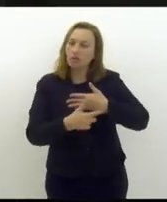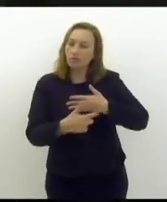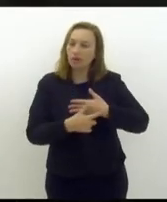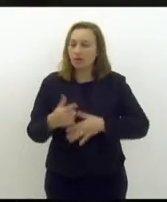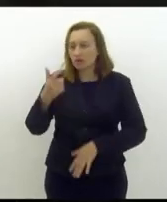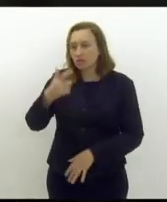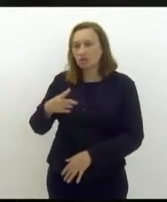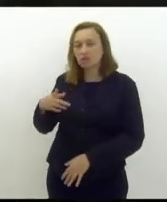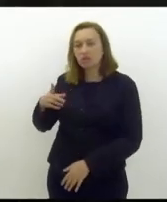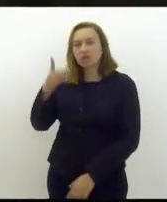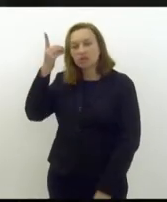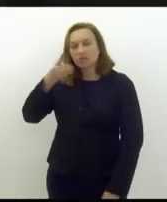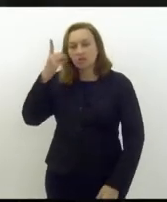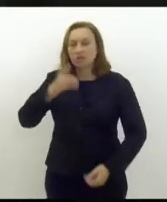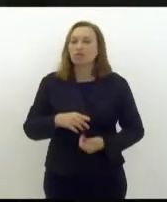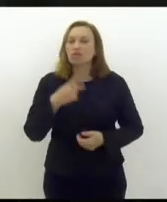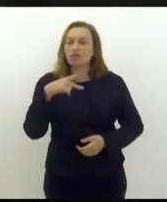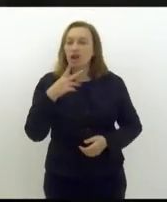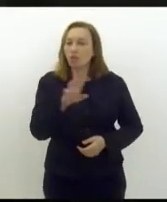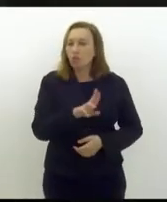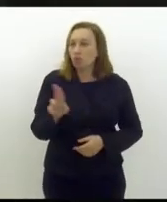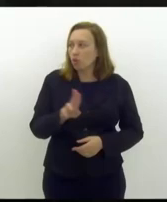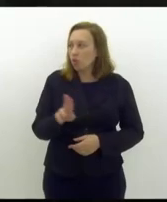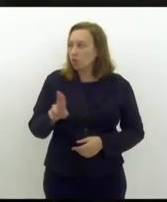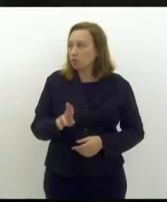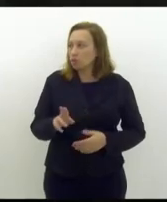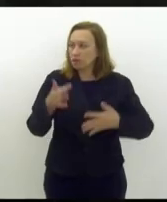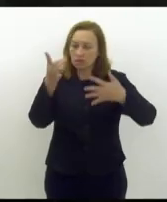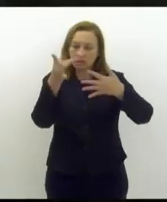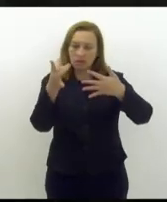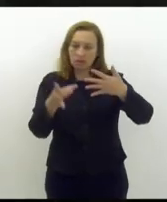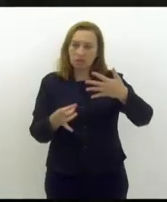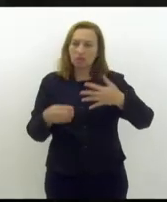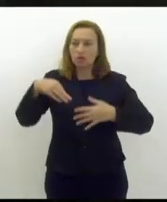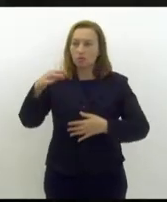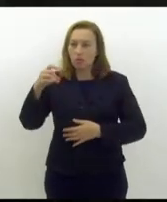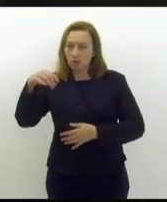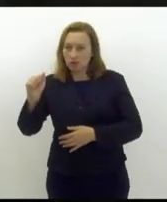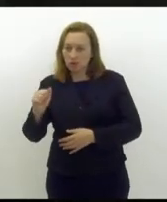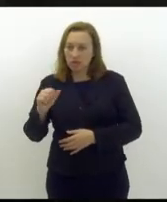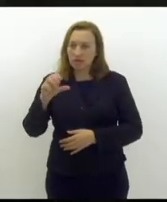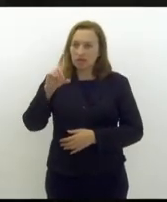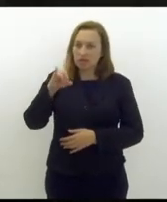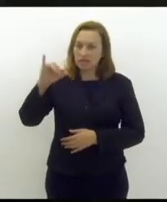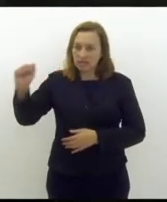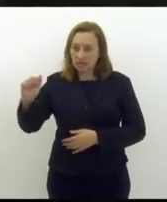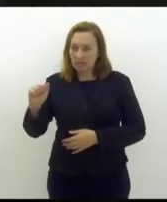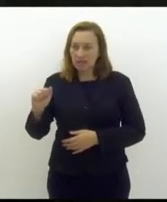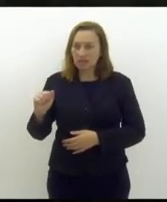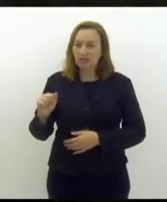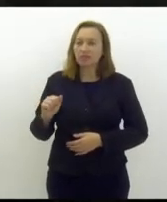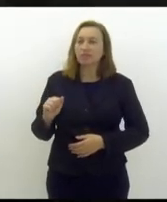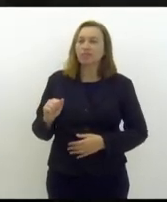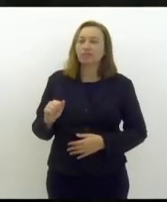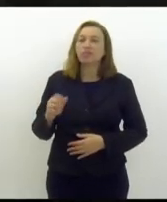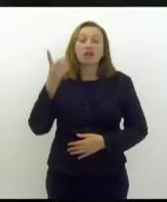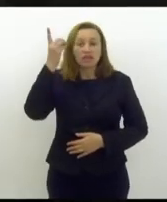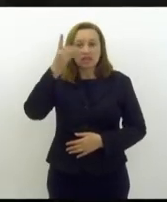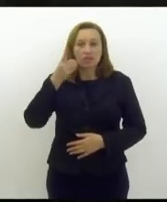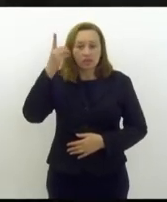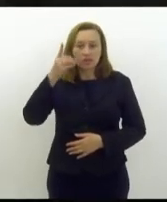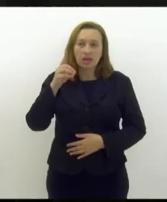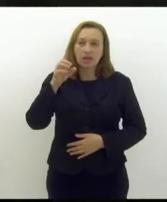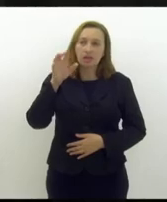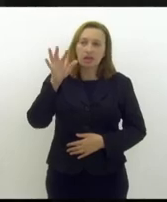parlamentares e aqui eu vou falar o nome de uma por uma já falei Mônica Benício Cida Falabella deputada